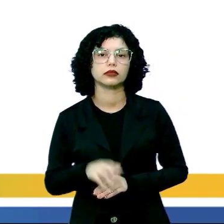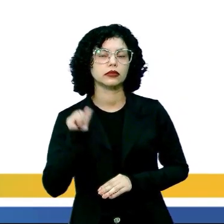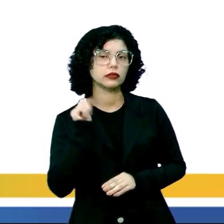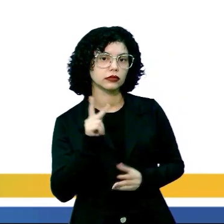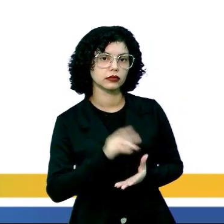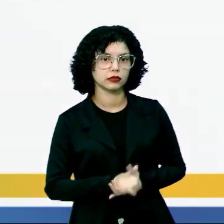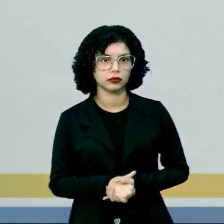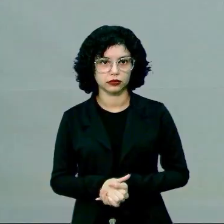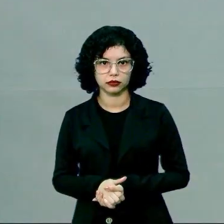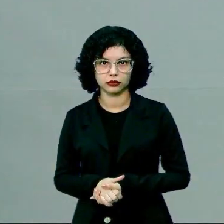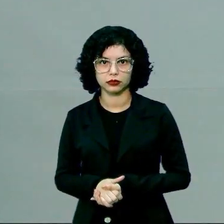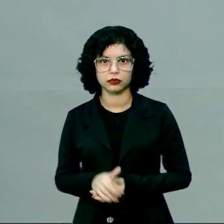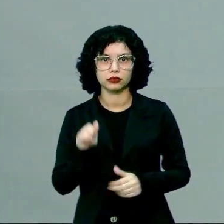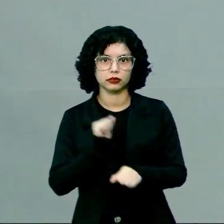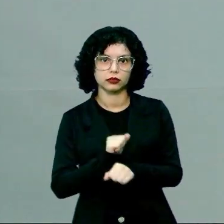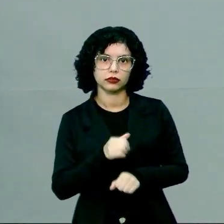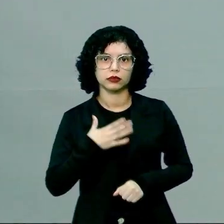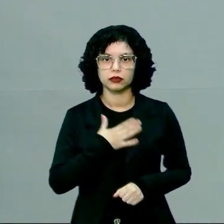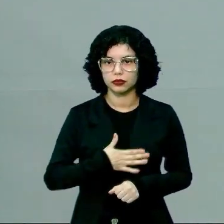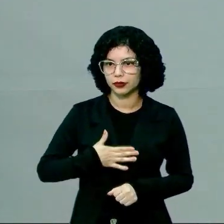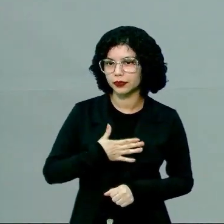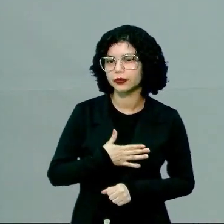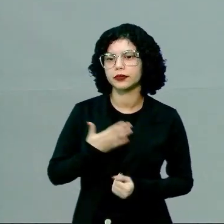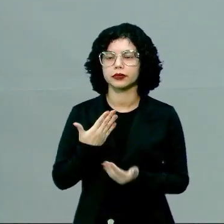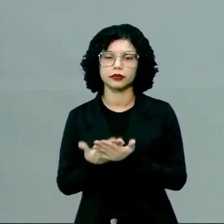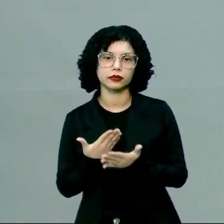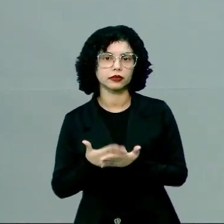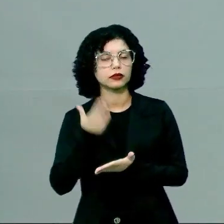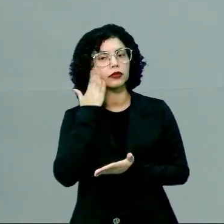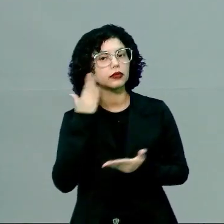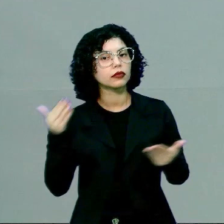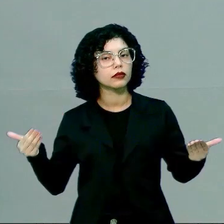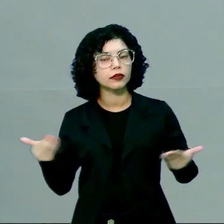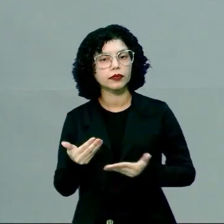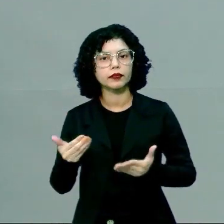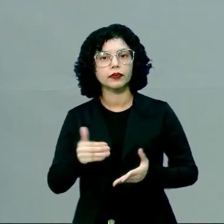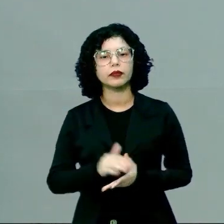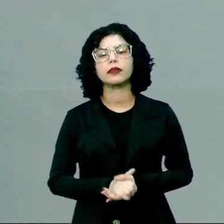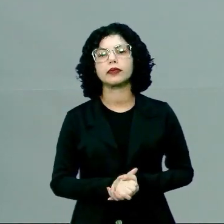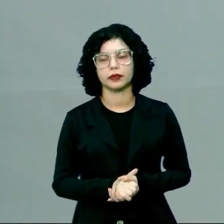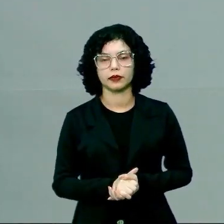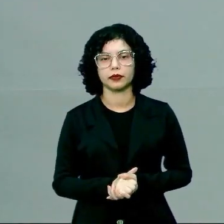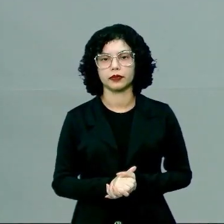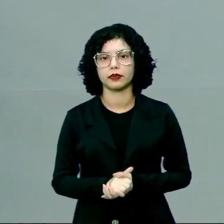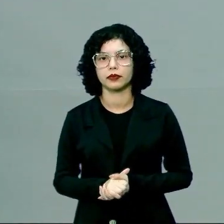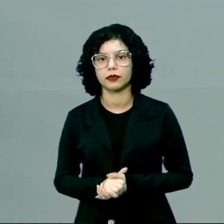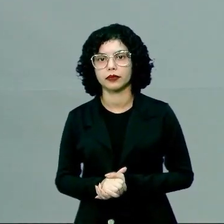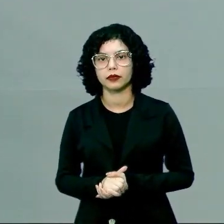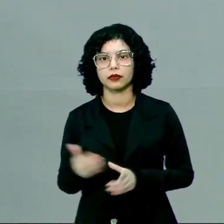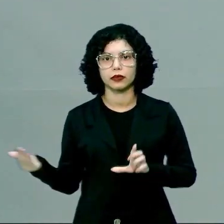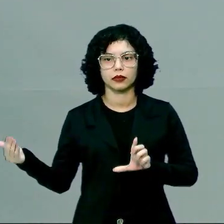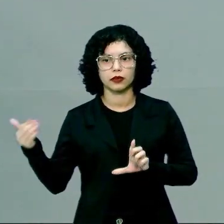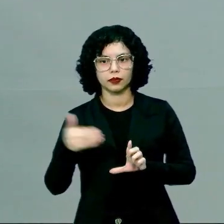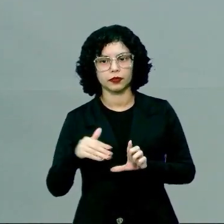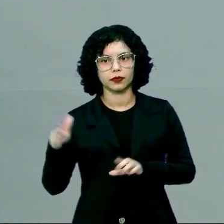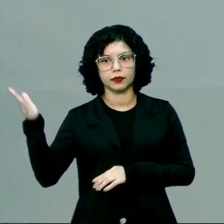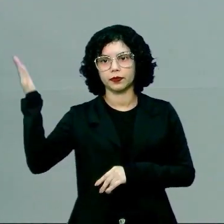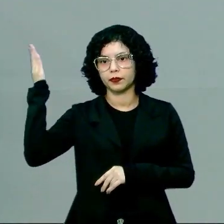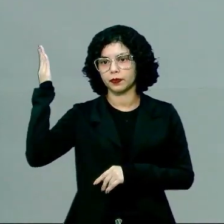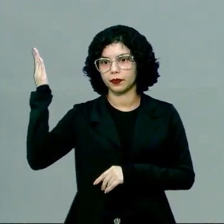pessoal? Espero que vocês tenham entendido, compreendido a aula de hoje, tá? Acesse as nossas